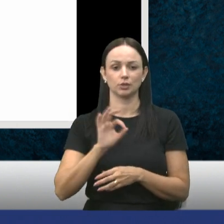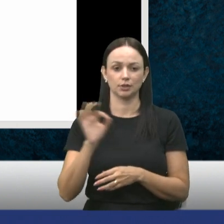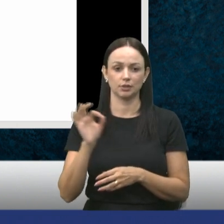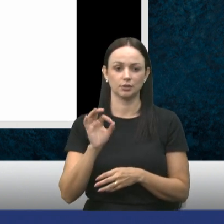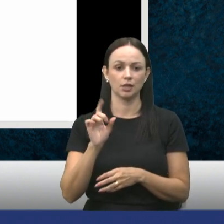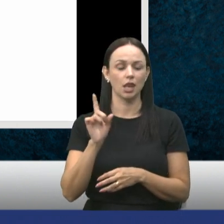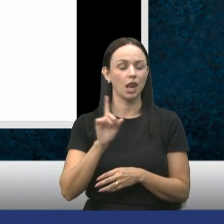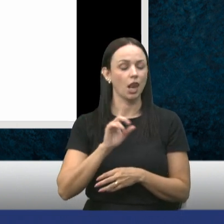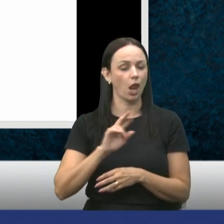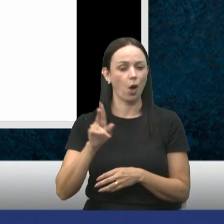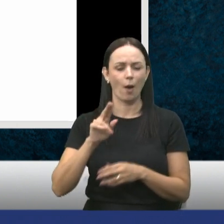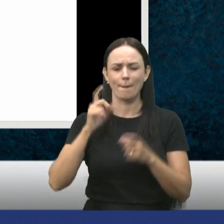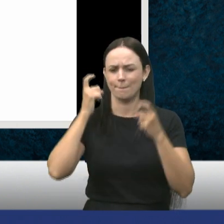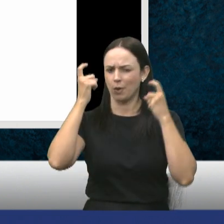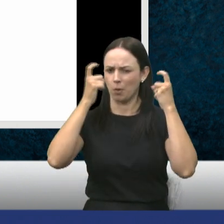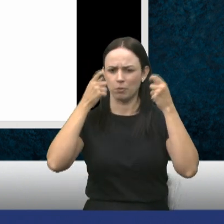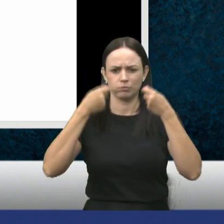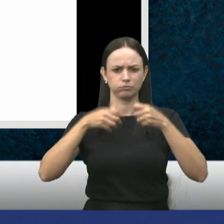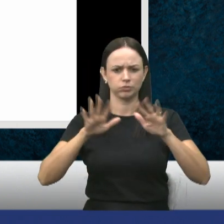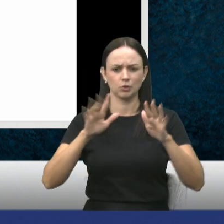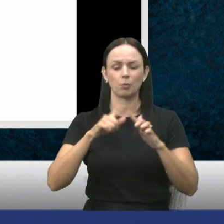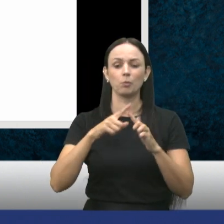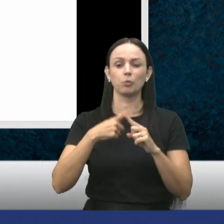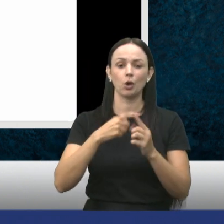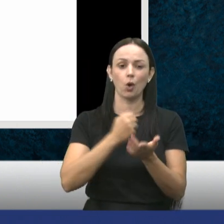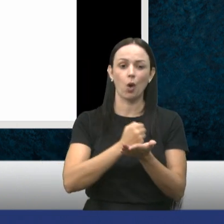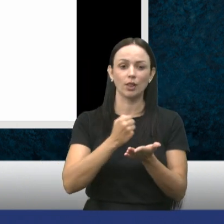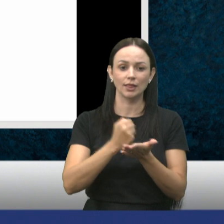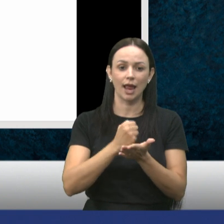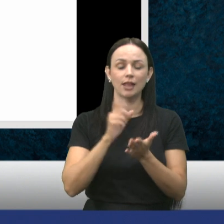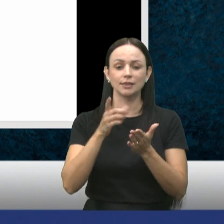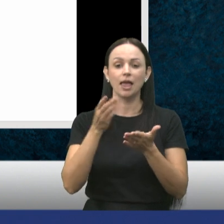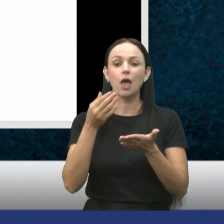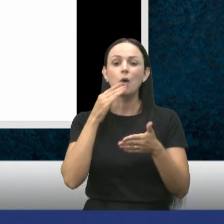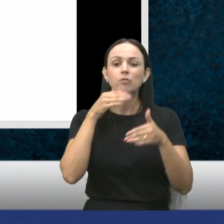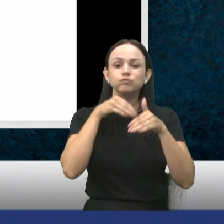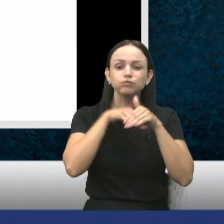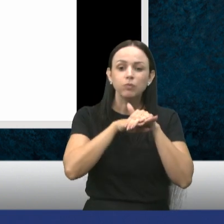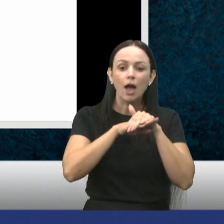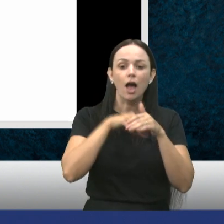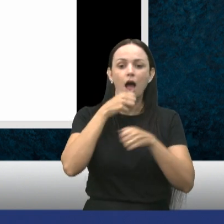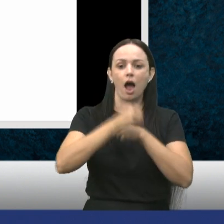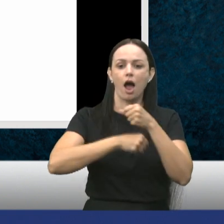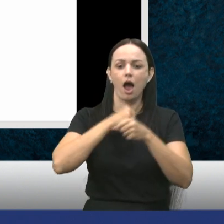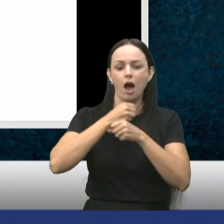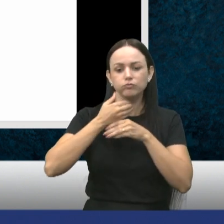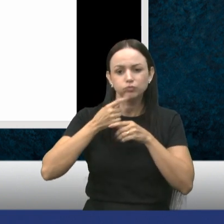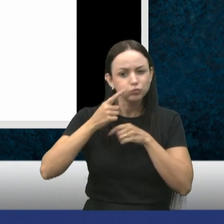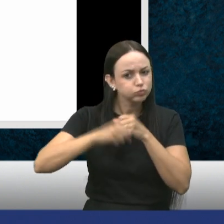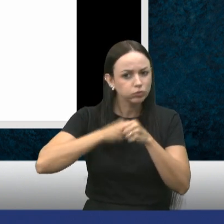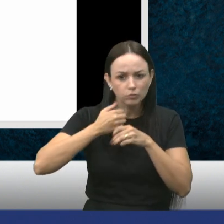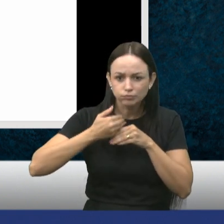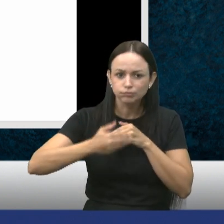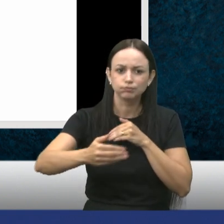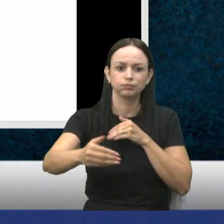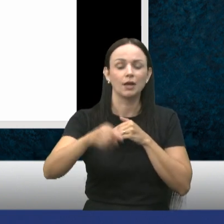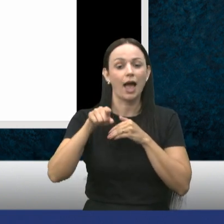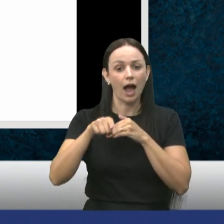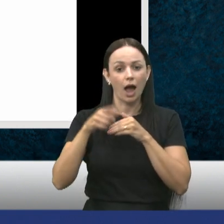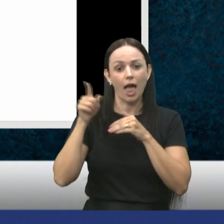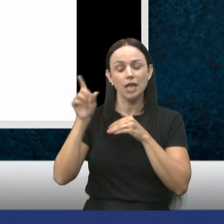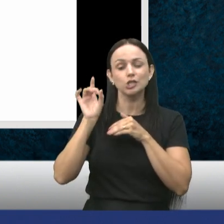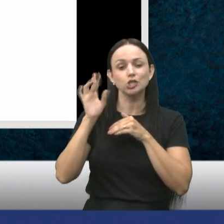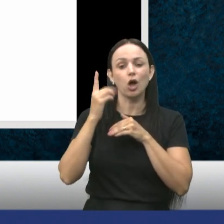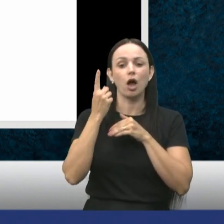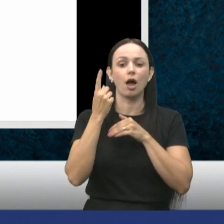uma preocupação, porque muitos contratos são empenhados por ano inteiro e a receita arrecadada só é referente ao primeiro